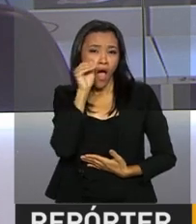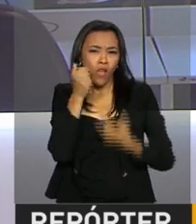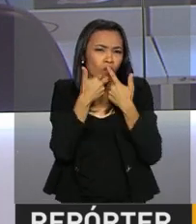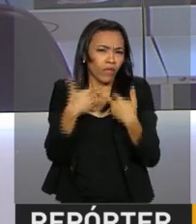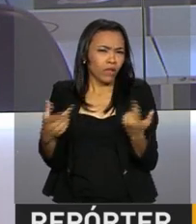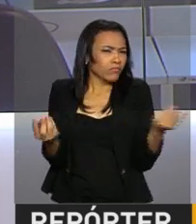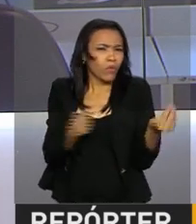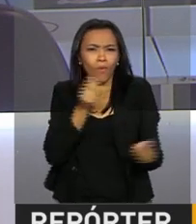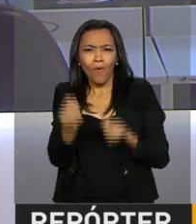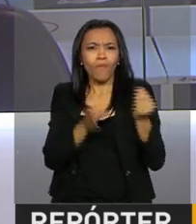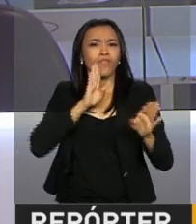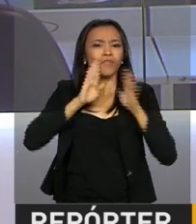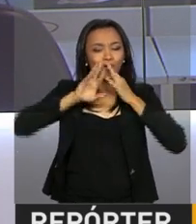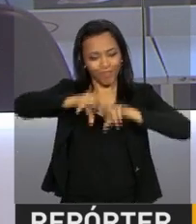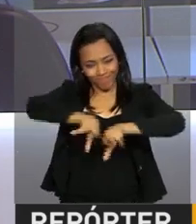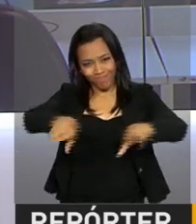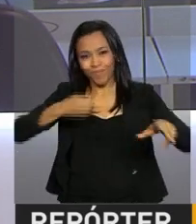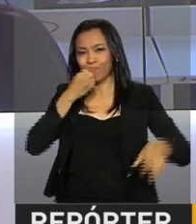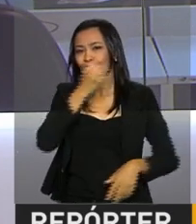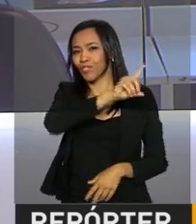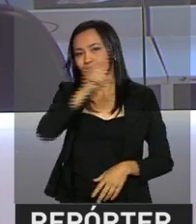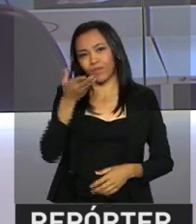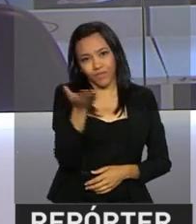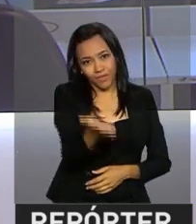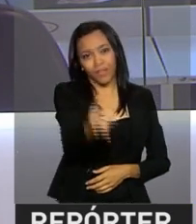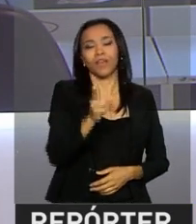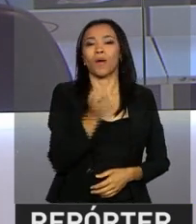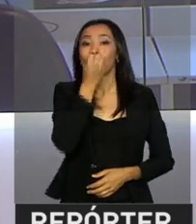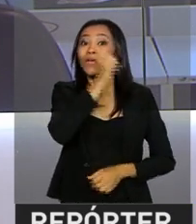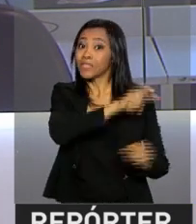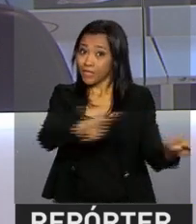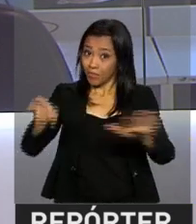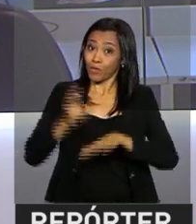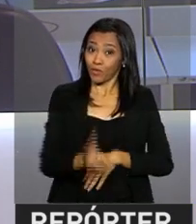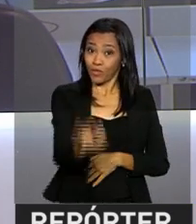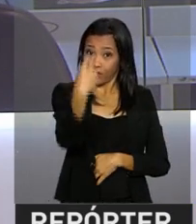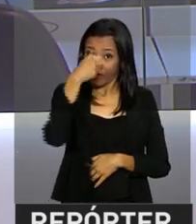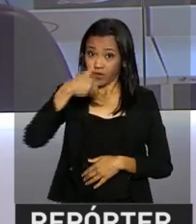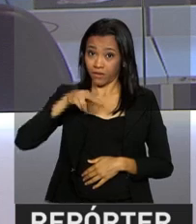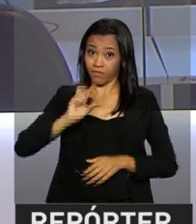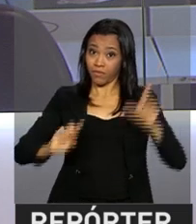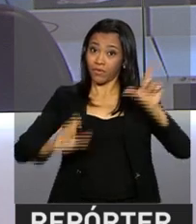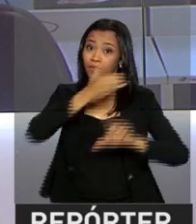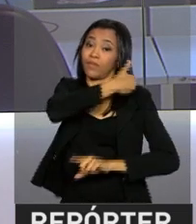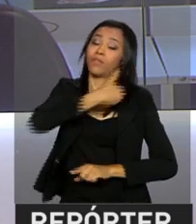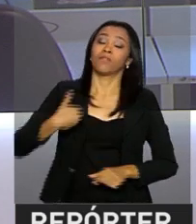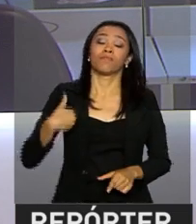novidades também pelas nossas redes sociais. Um bom dia para você, uma boa semana e continue com a gente